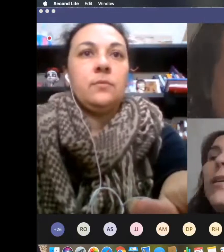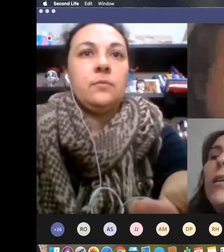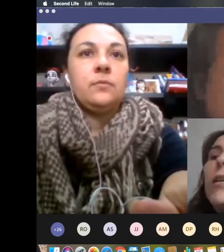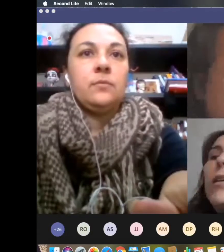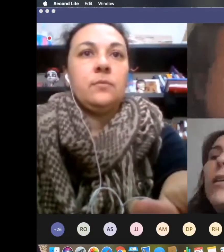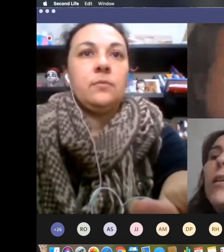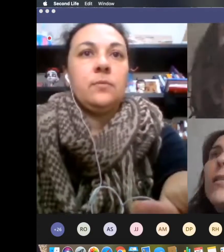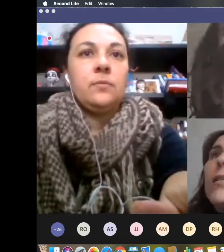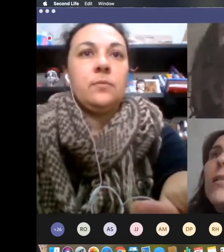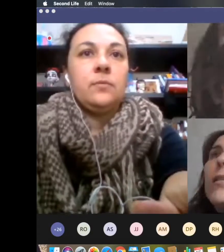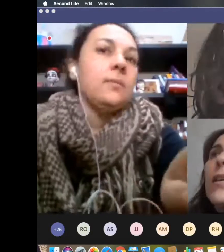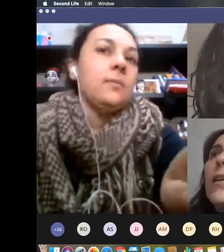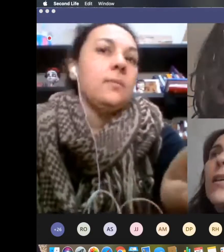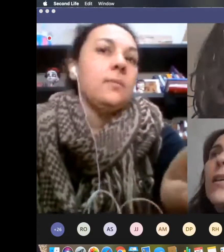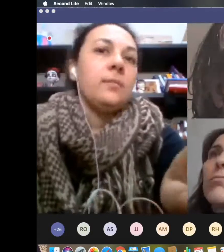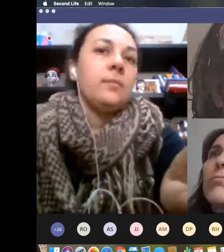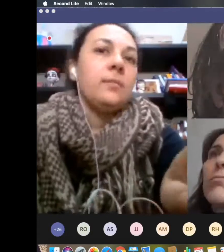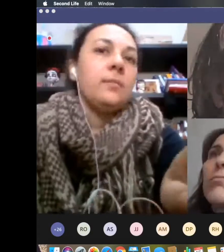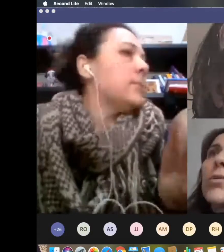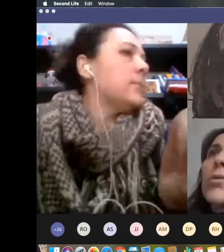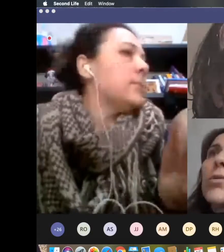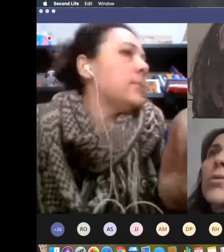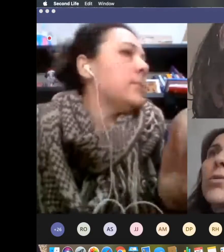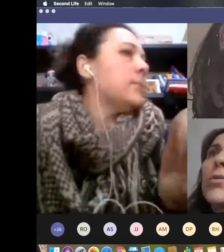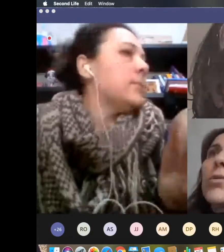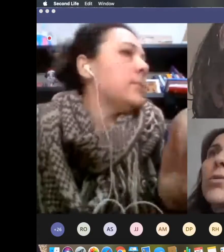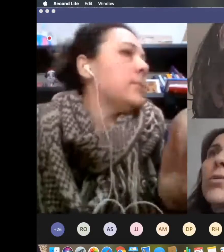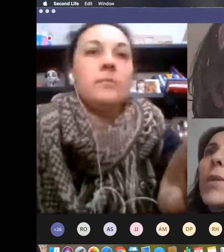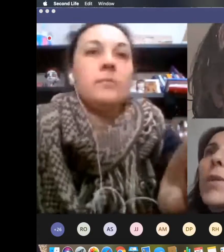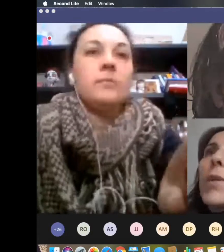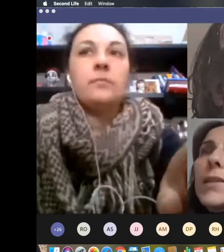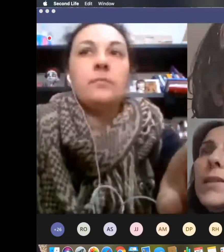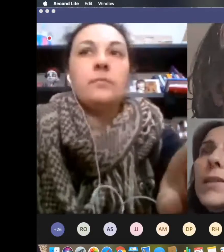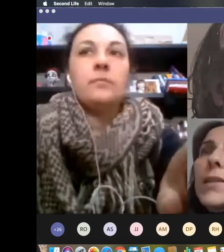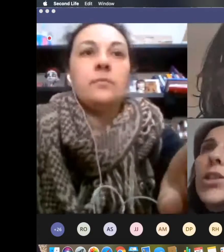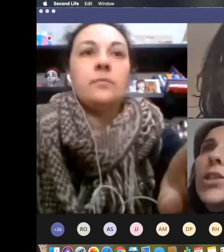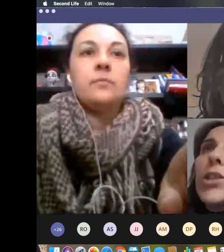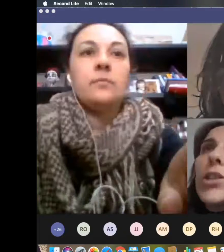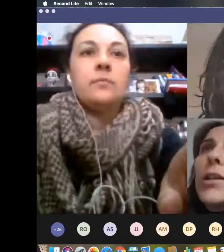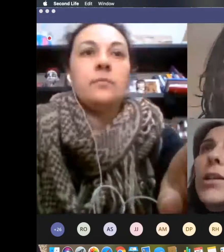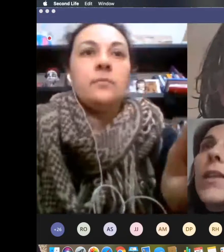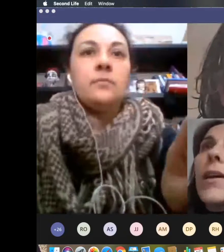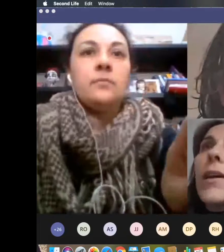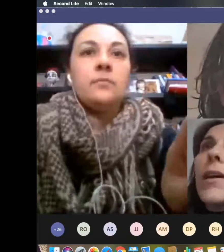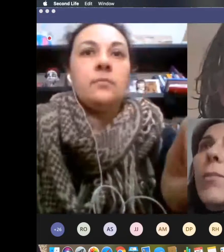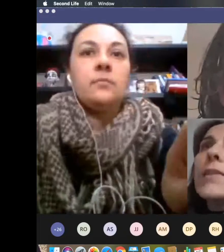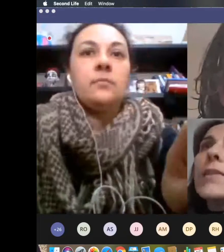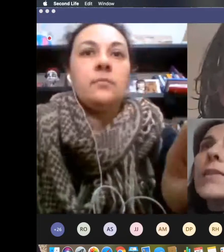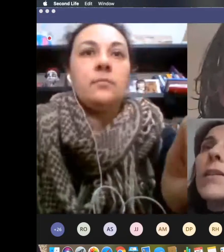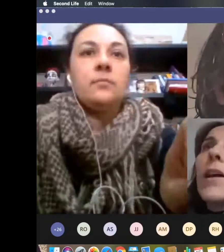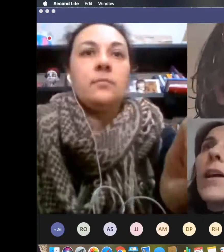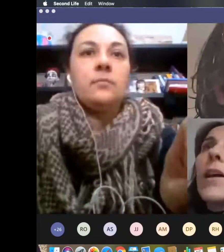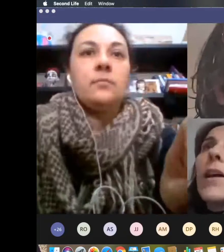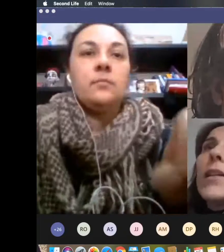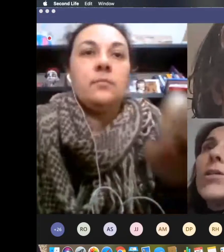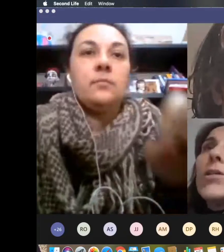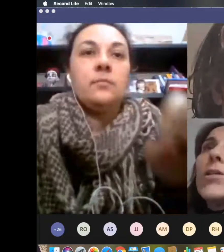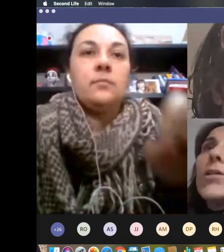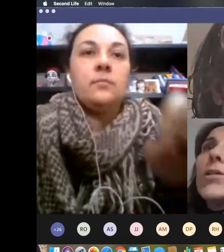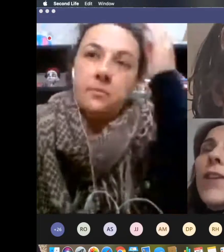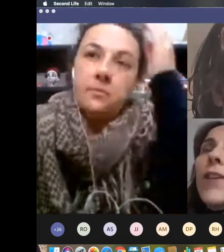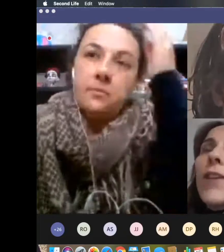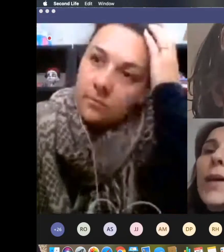E agora, então, desse modo, esses papéis parece que realmente agora se integram mais, né? E que isso vai ficar